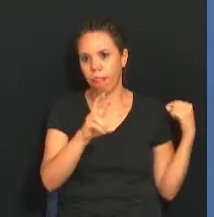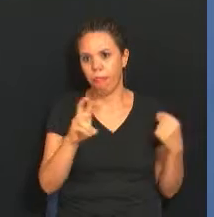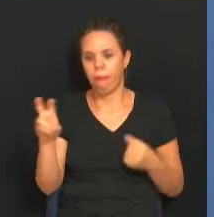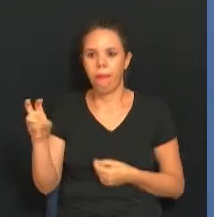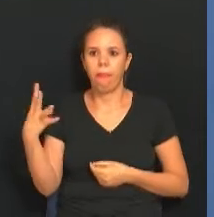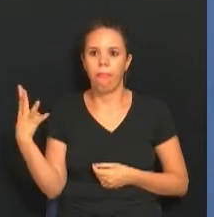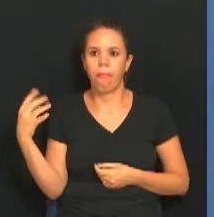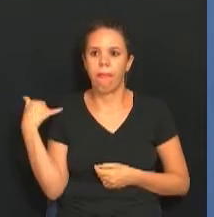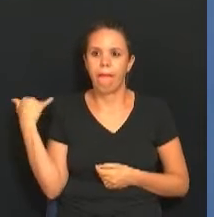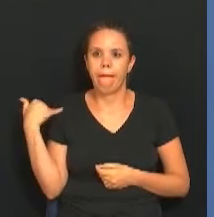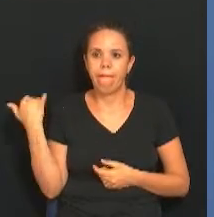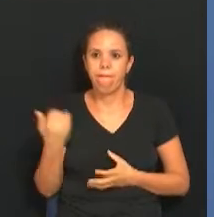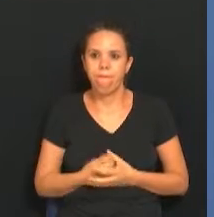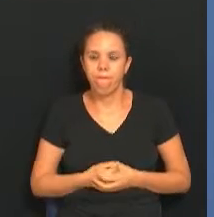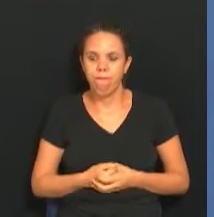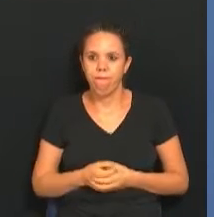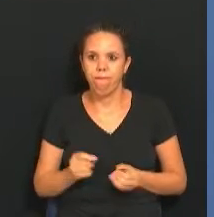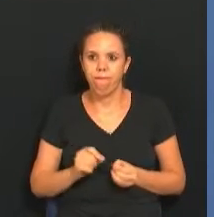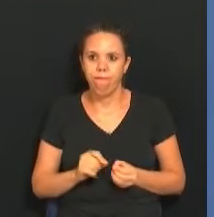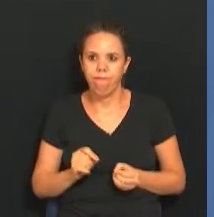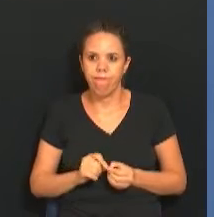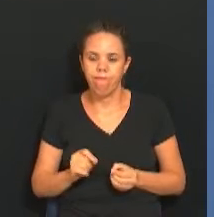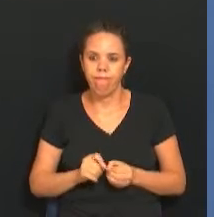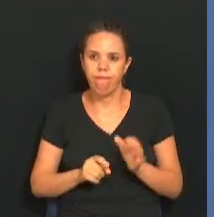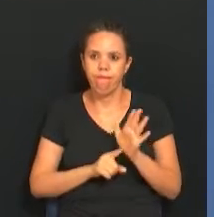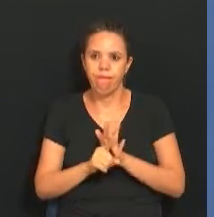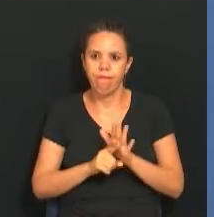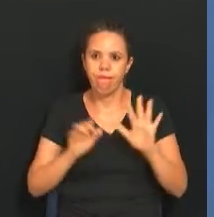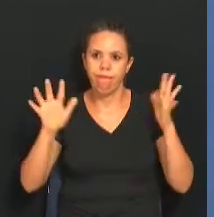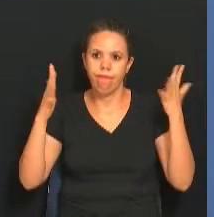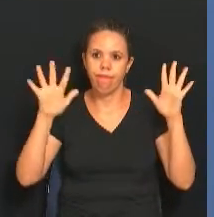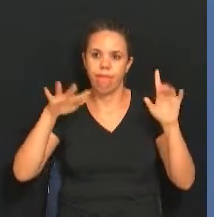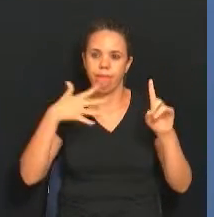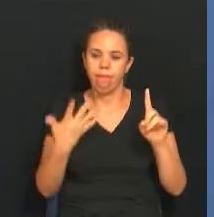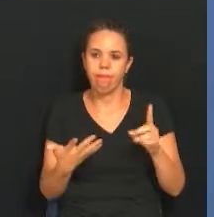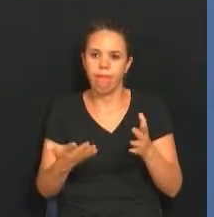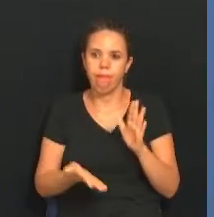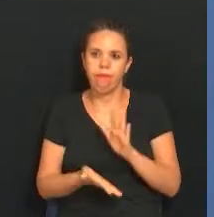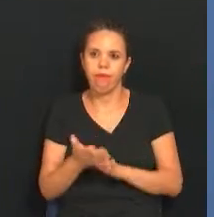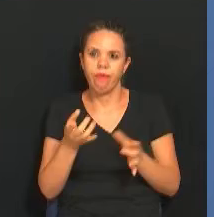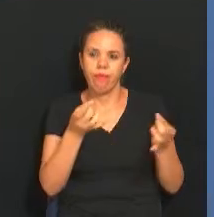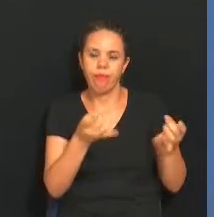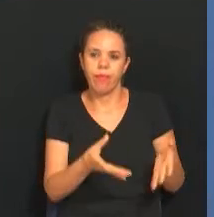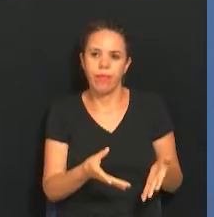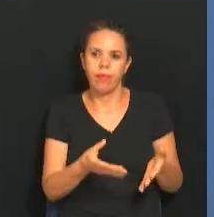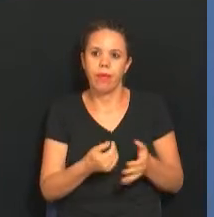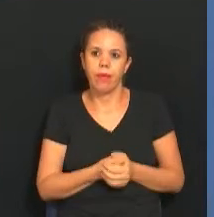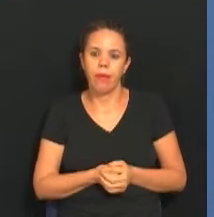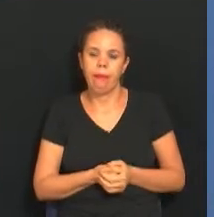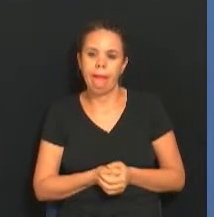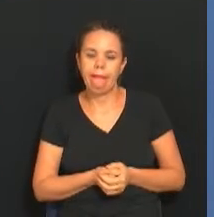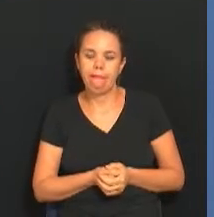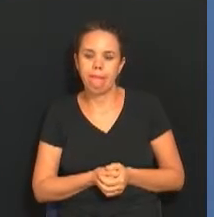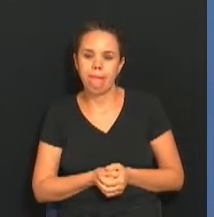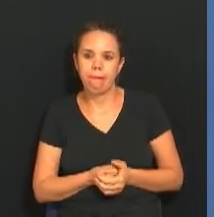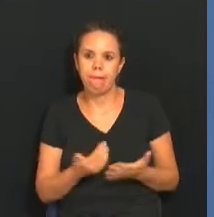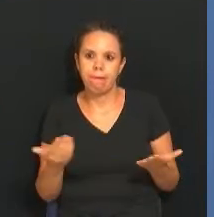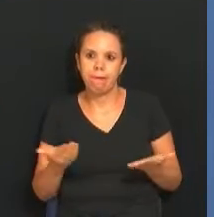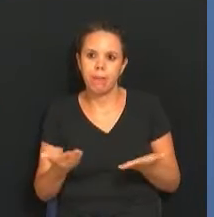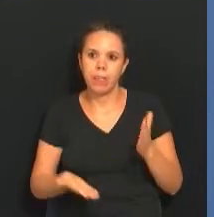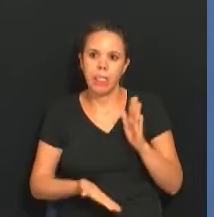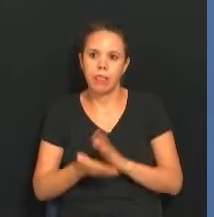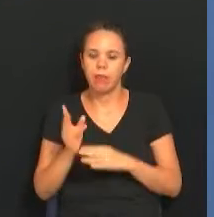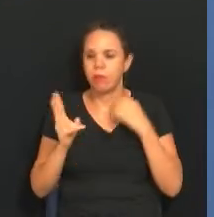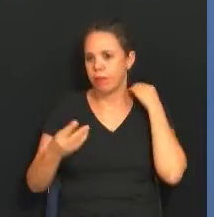54 anos realizou uma pequena homenagem de despedida a ele e agora ele